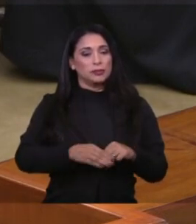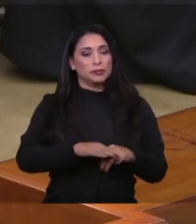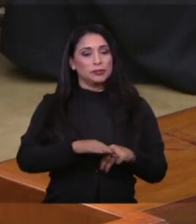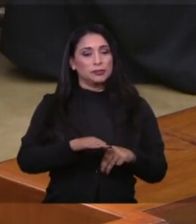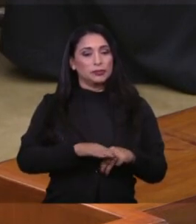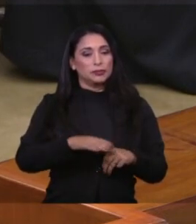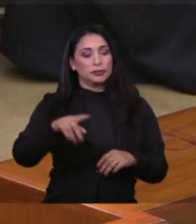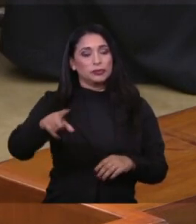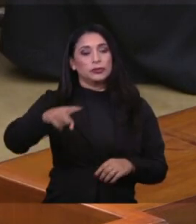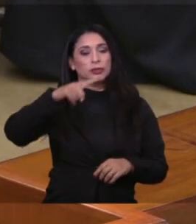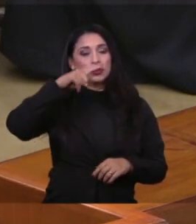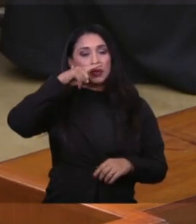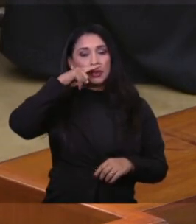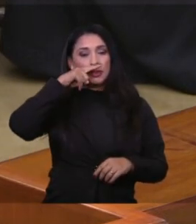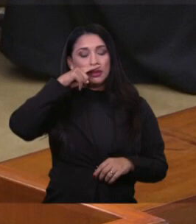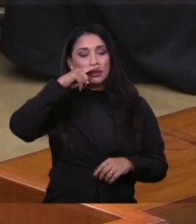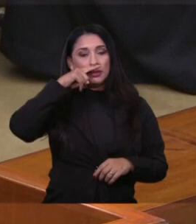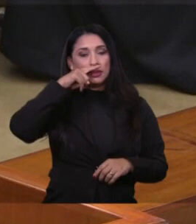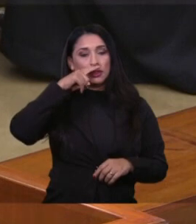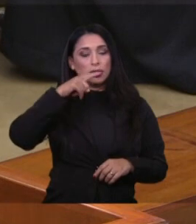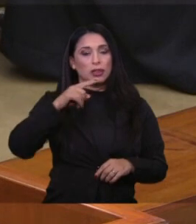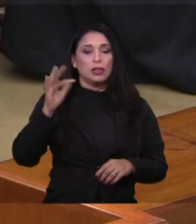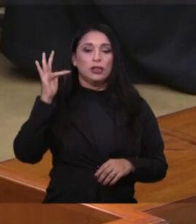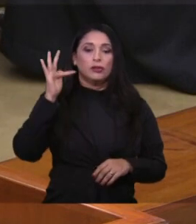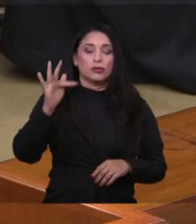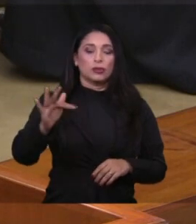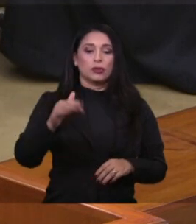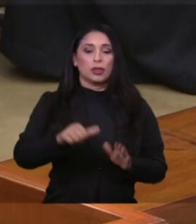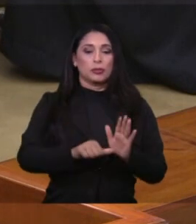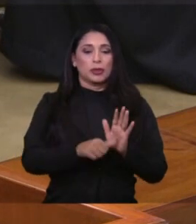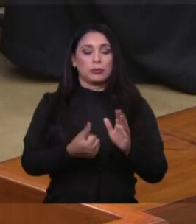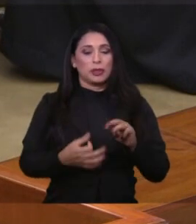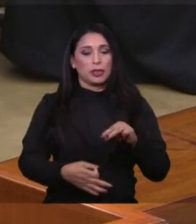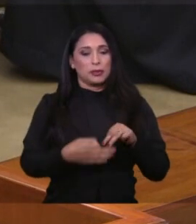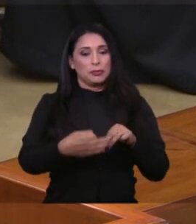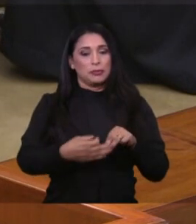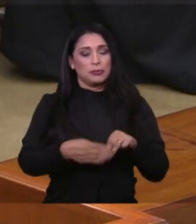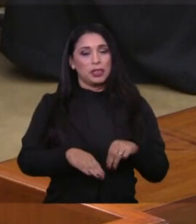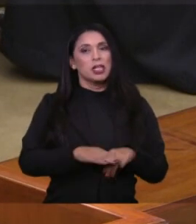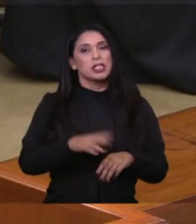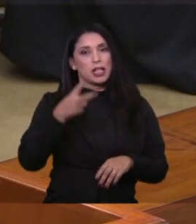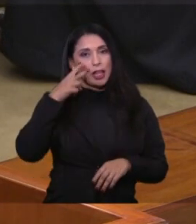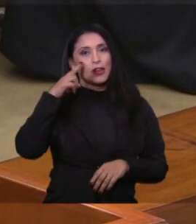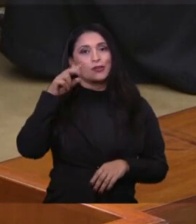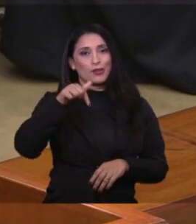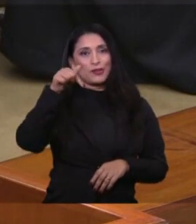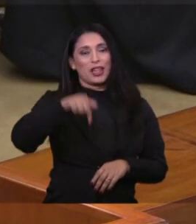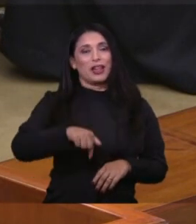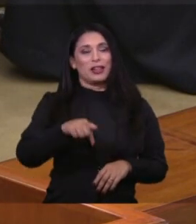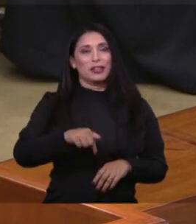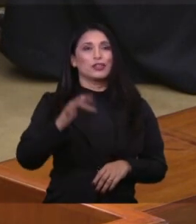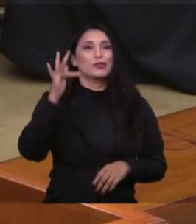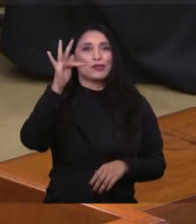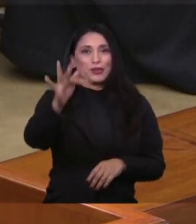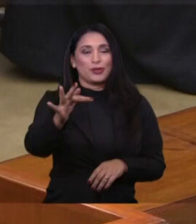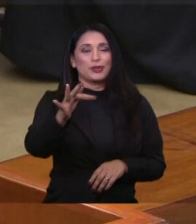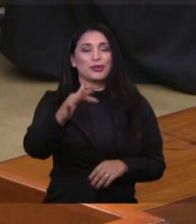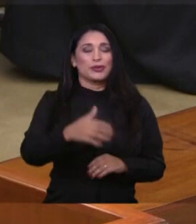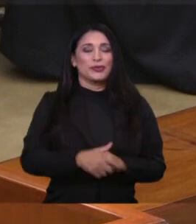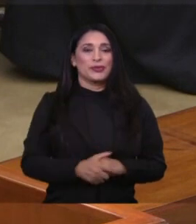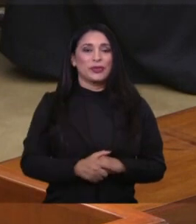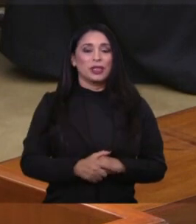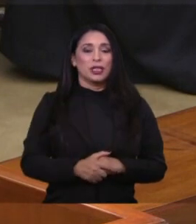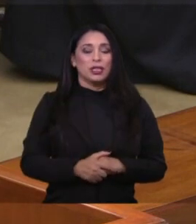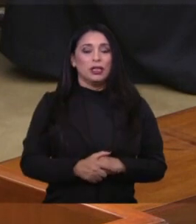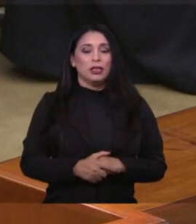Fachin, saúdo a futura primeira ministra negra que ainda verei vivo nesta corte. Peço licença, vossas